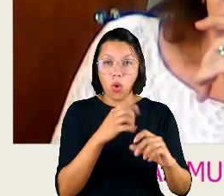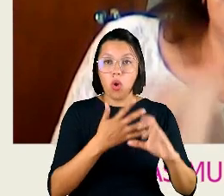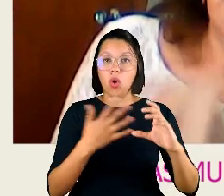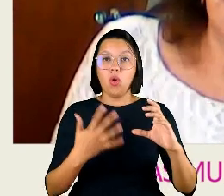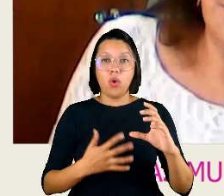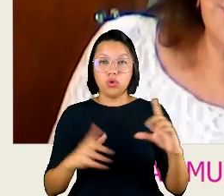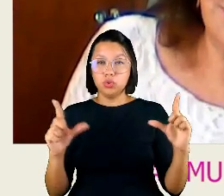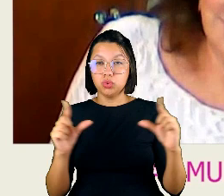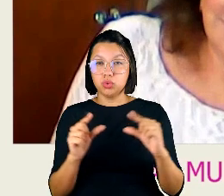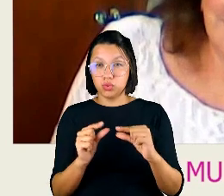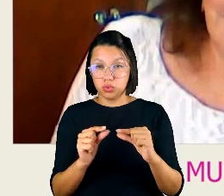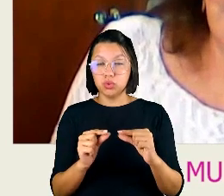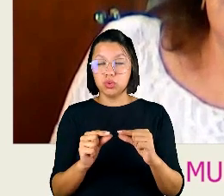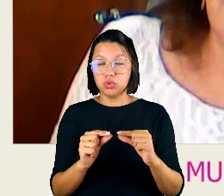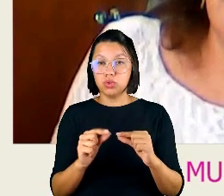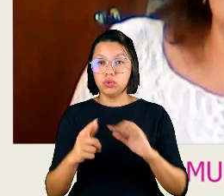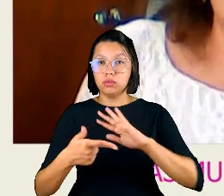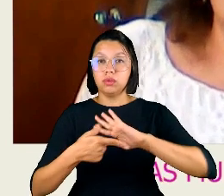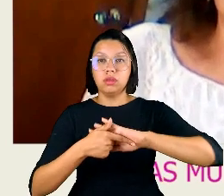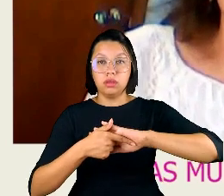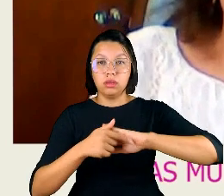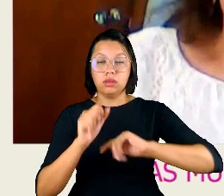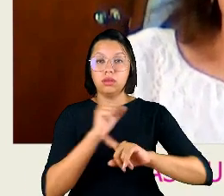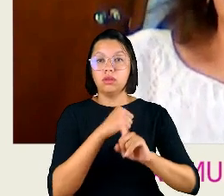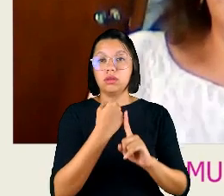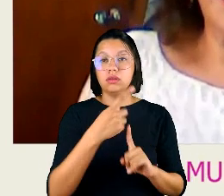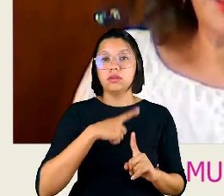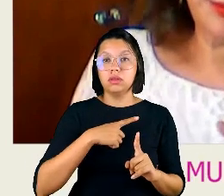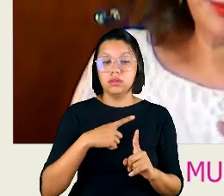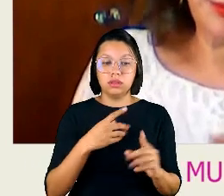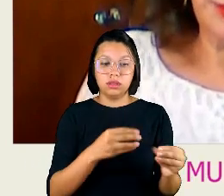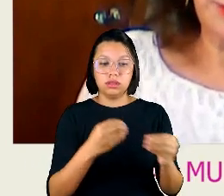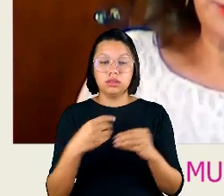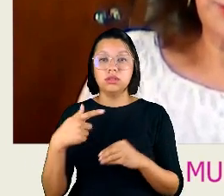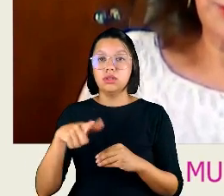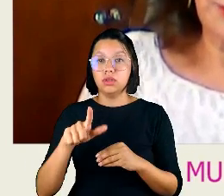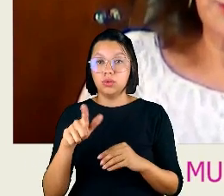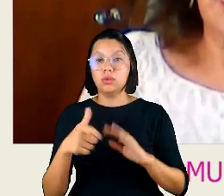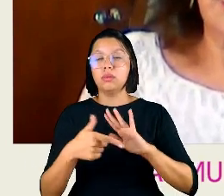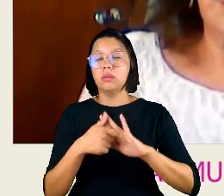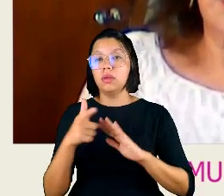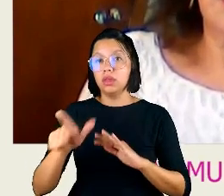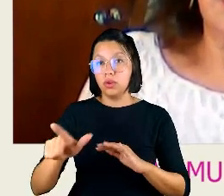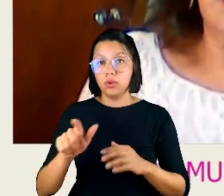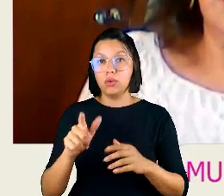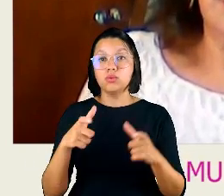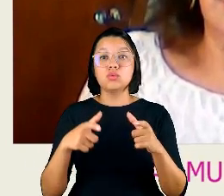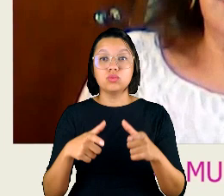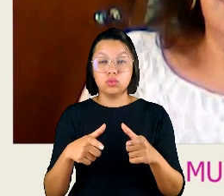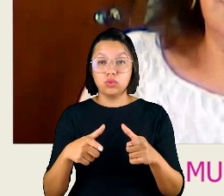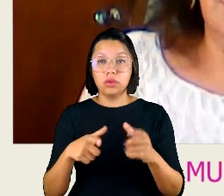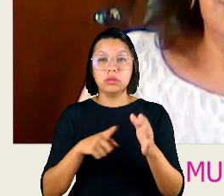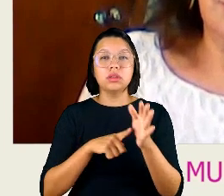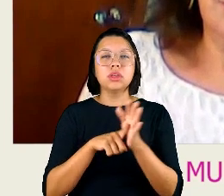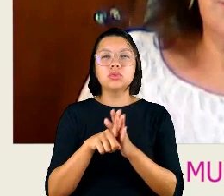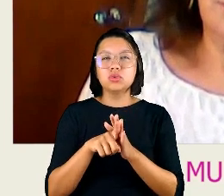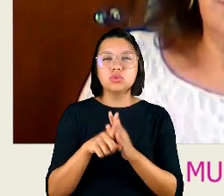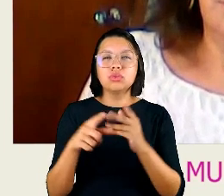papel social que elas têm. Então, assim, trazer outros papéis, outros lugares, questionar o lugar de uma